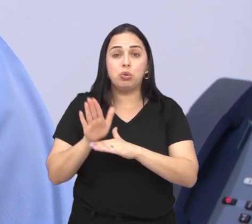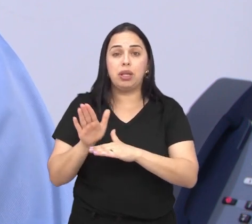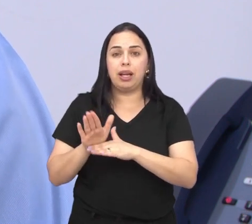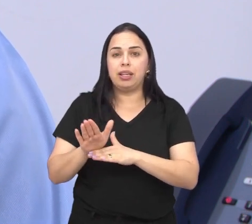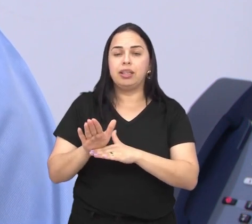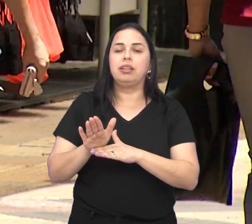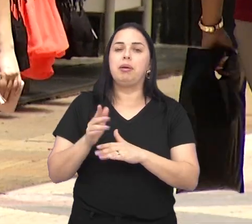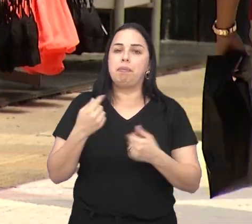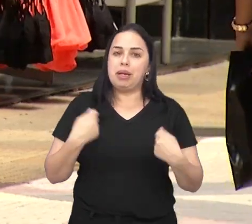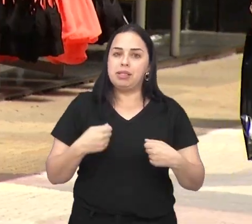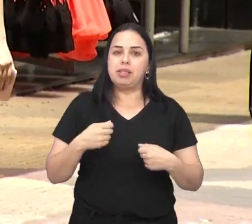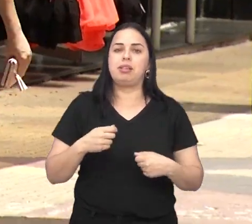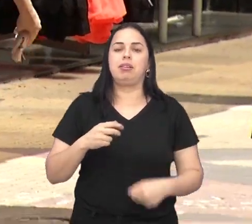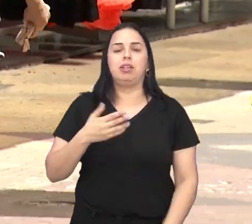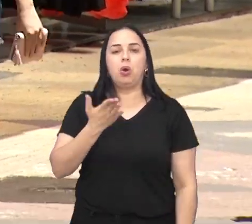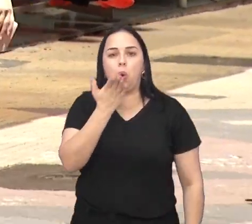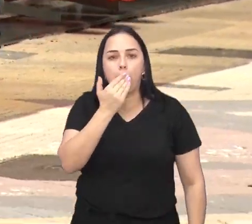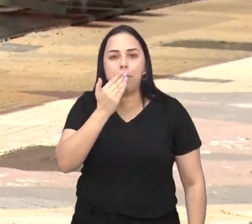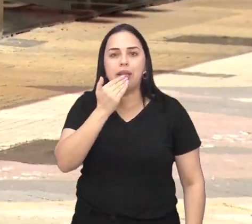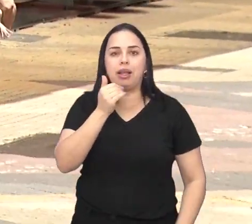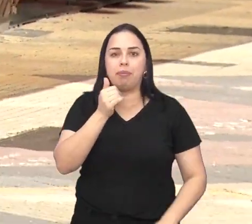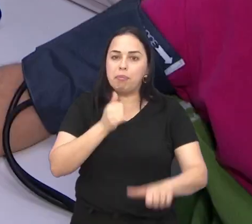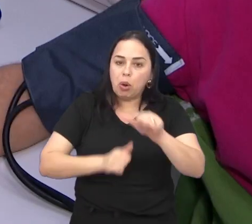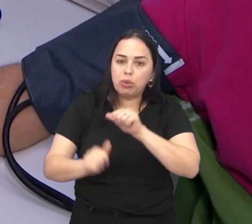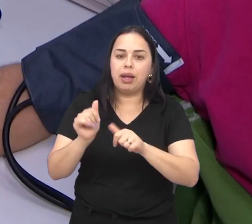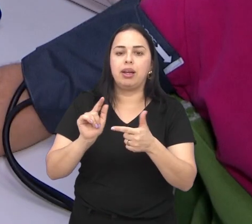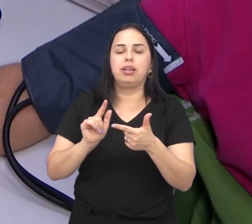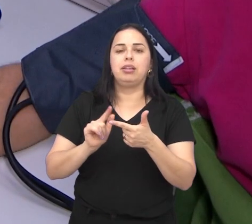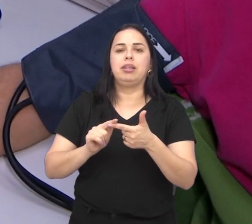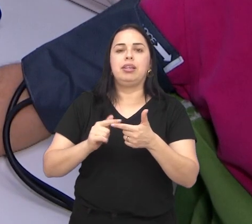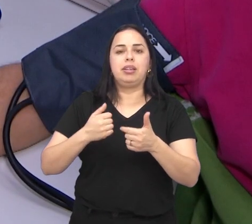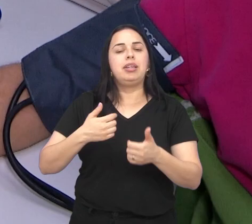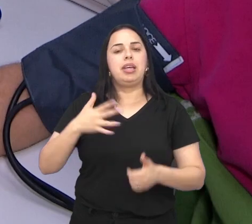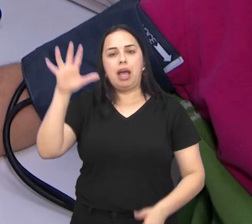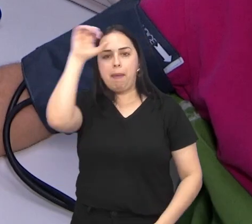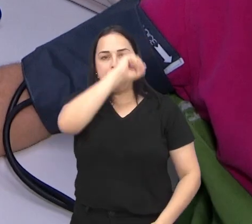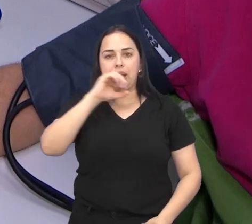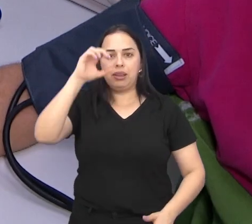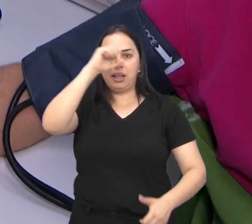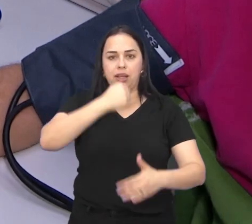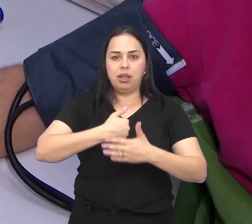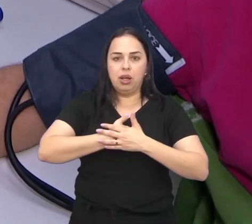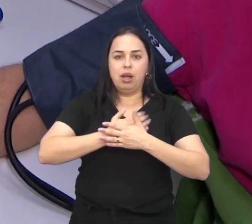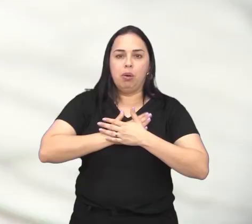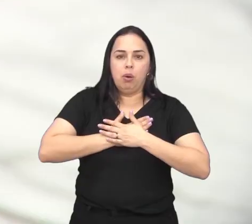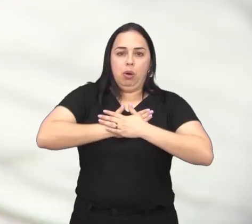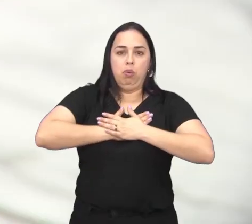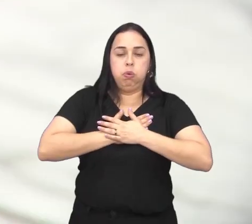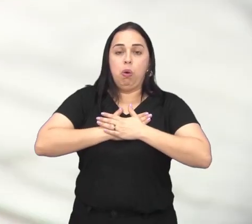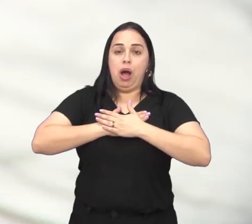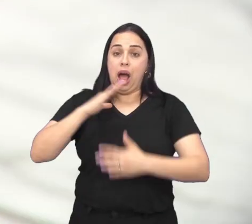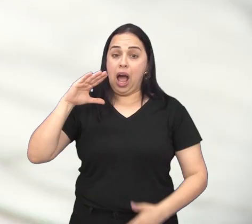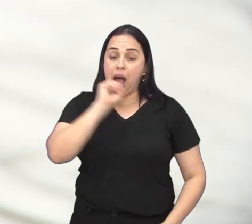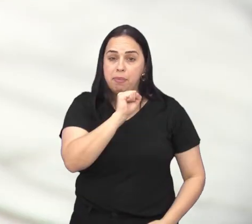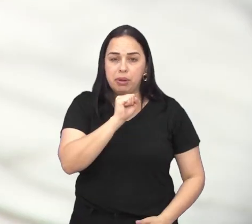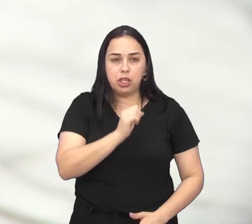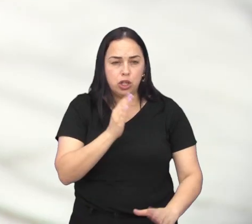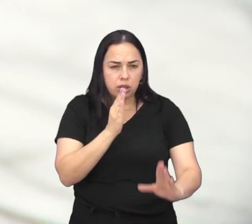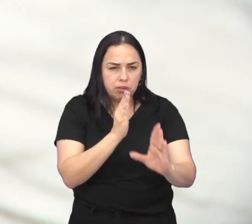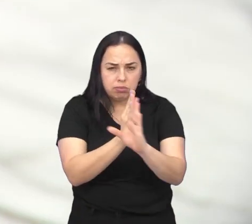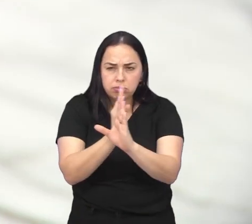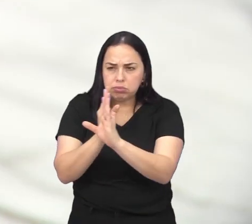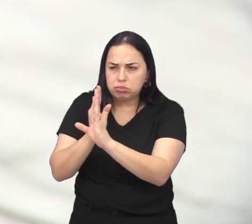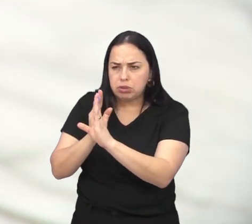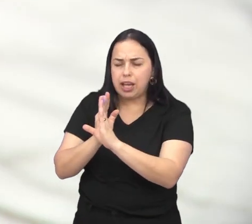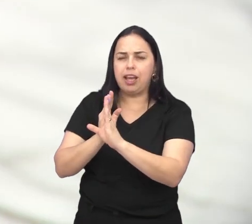com a prevenção, além da mudança de hábitos, aprender as técnicas de primeiros socorros e saber identificar